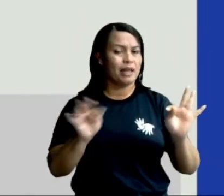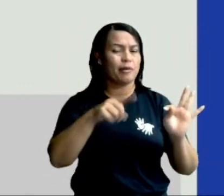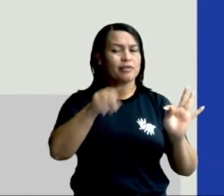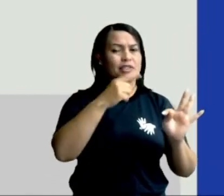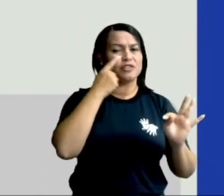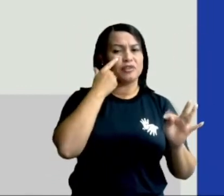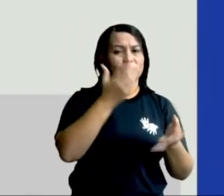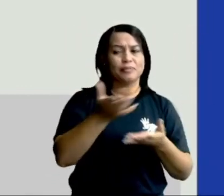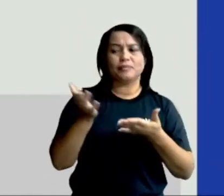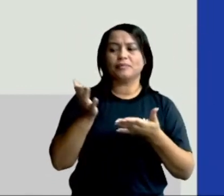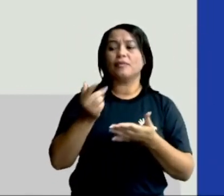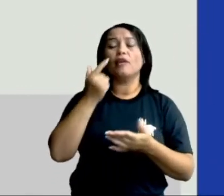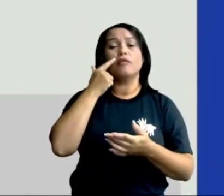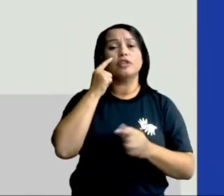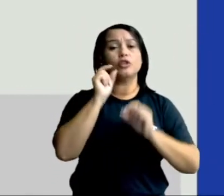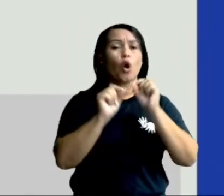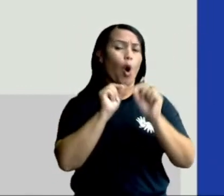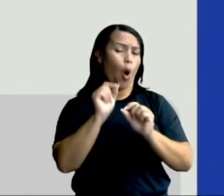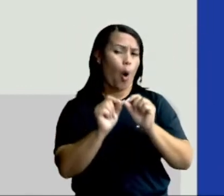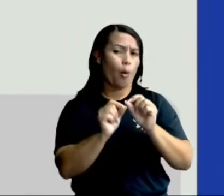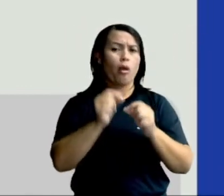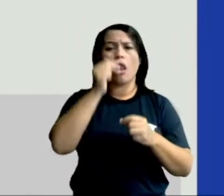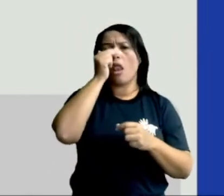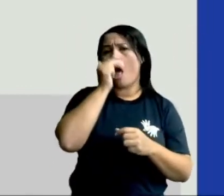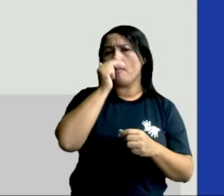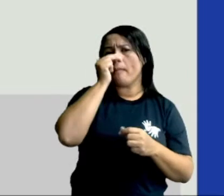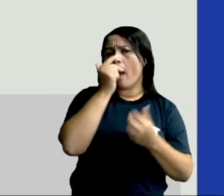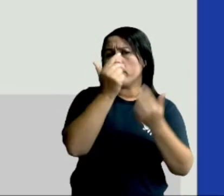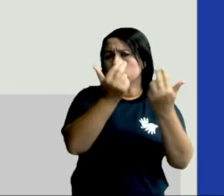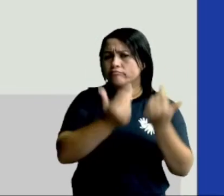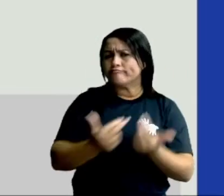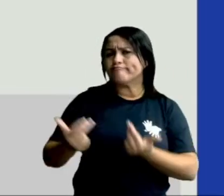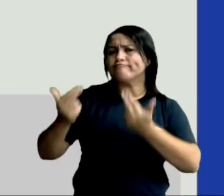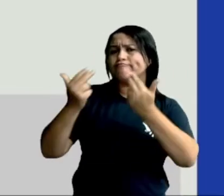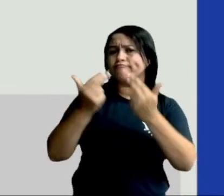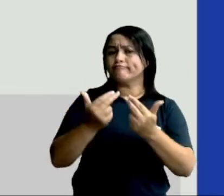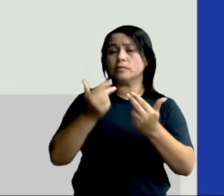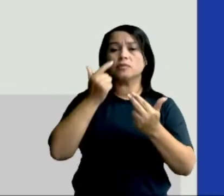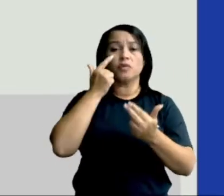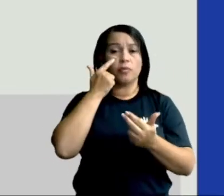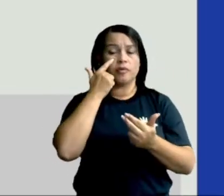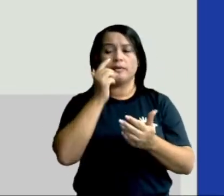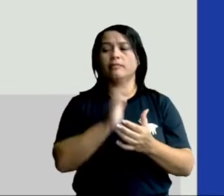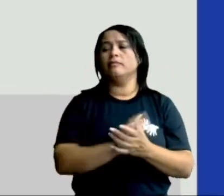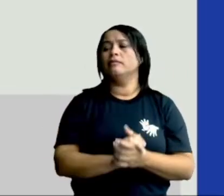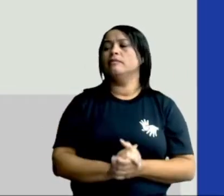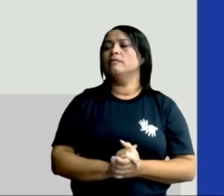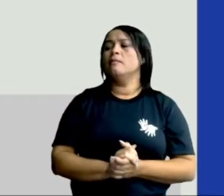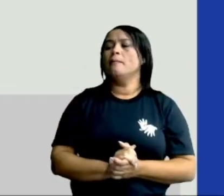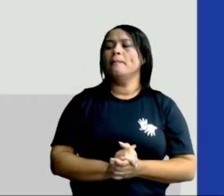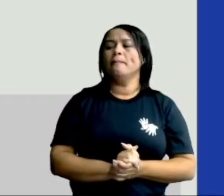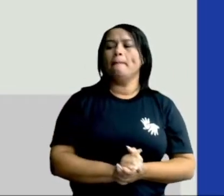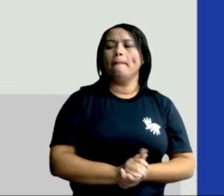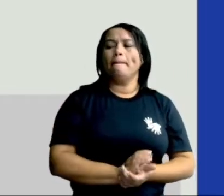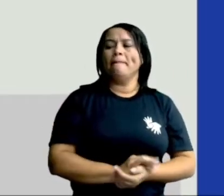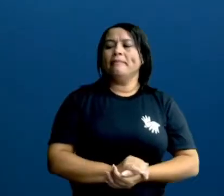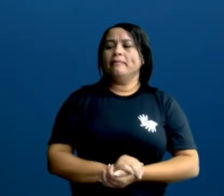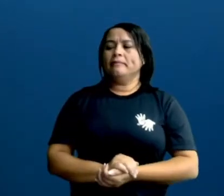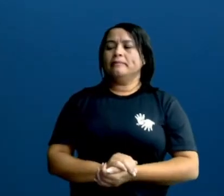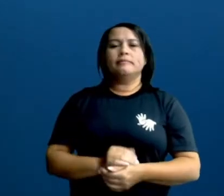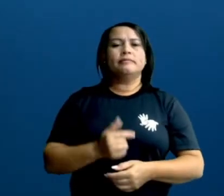para vocês. Então, vai ser na mesma proporção, não é isso? Vê só.